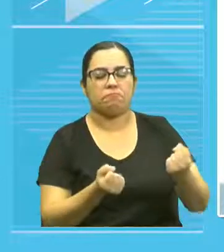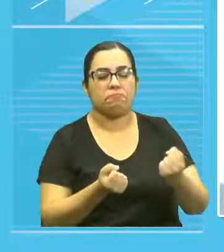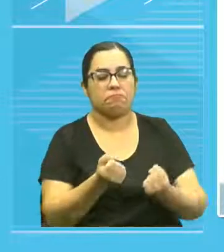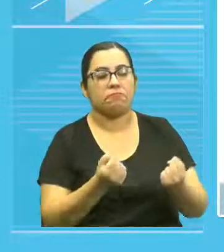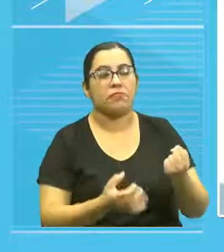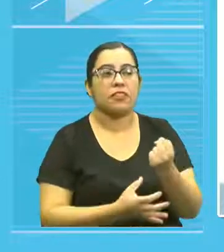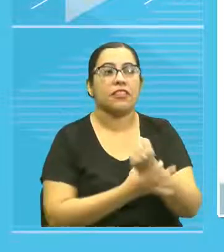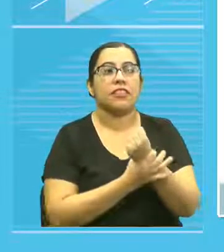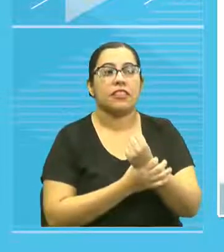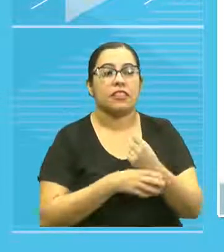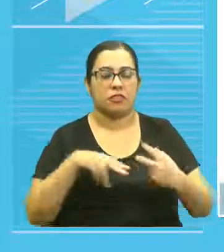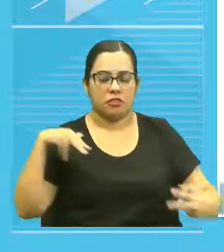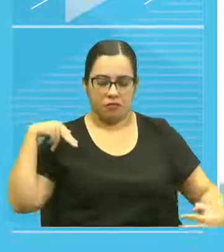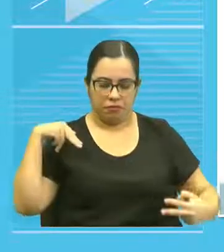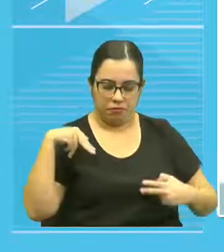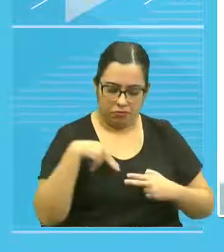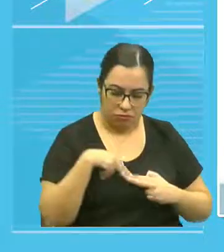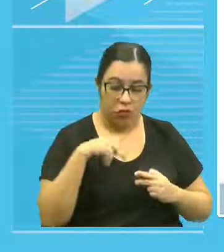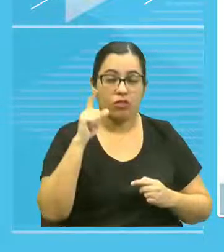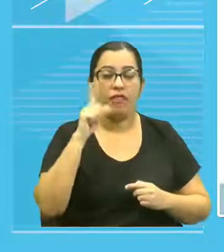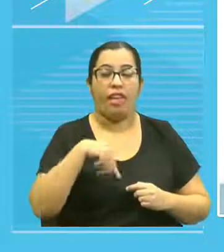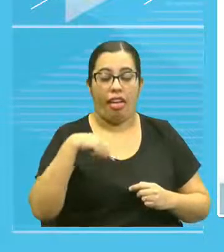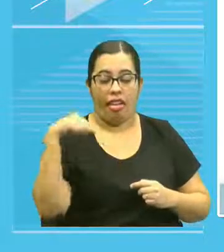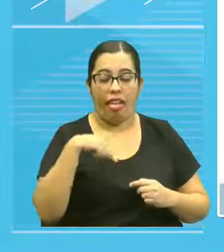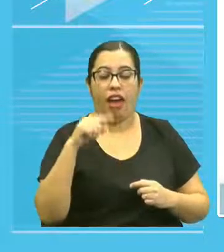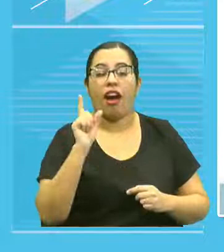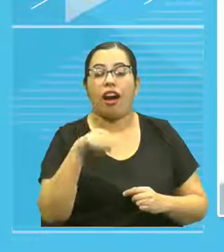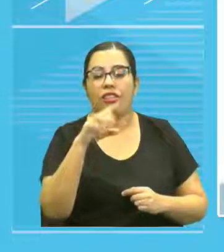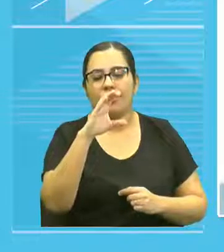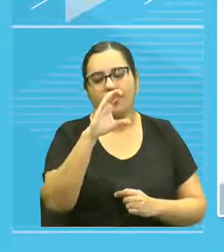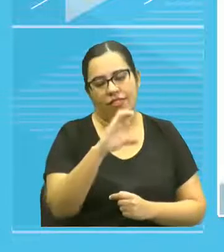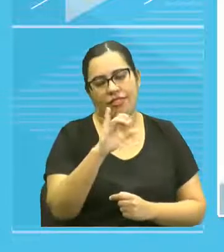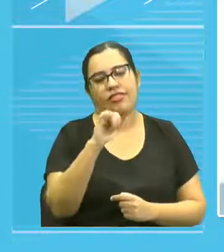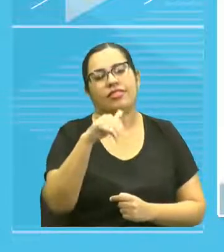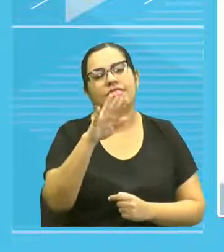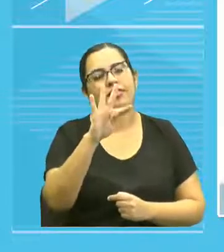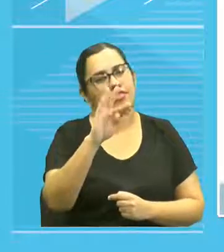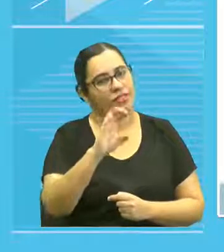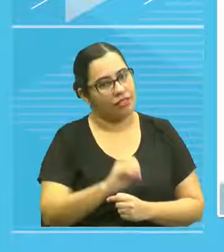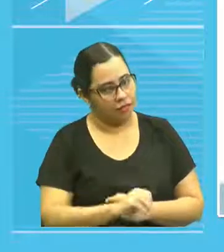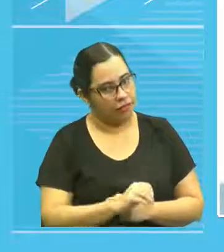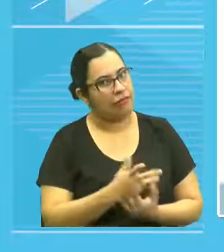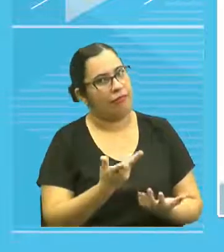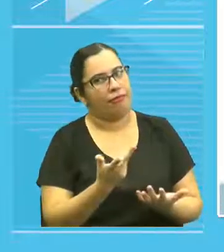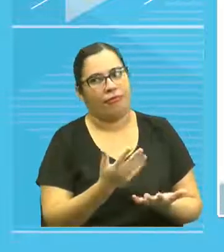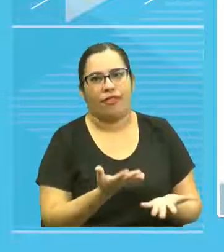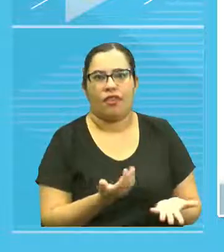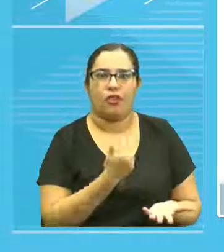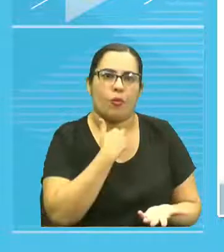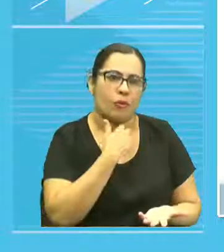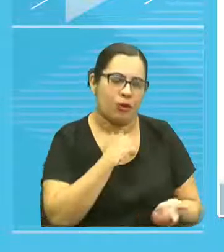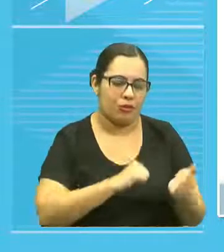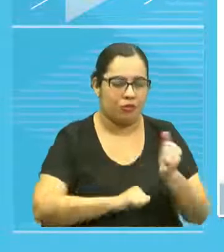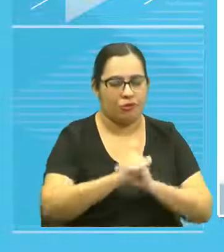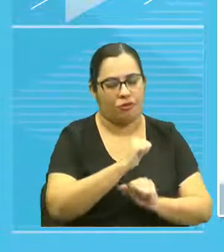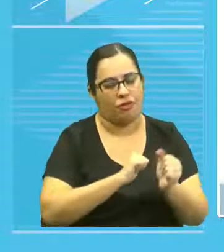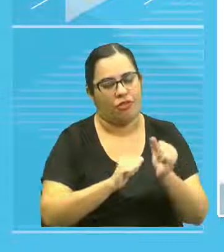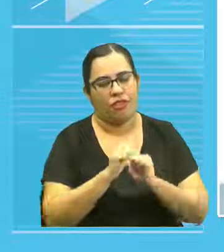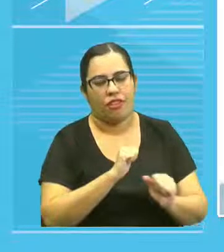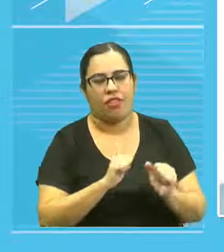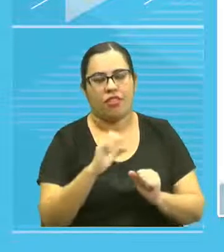É claro que eu sinto aí é com você aí vai um erro louco aí né de escolha